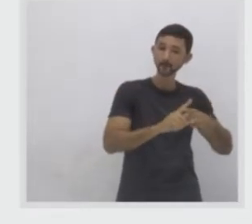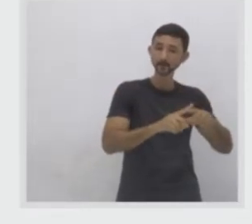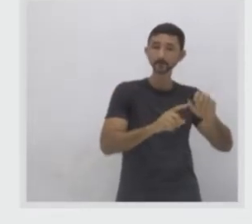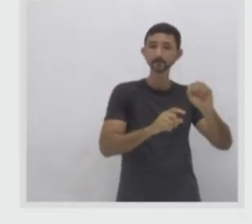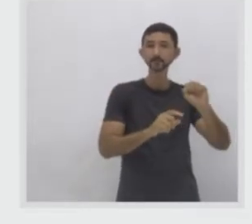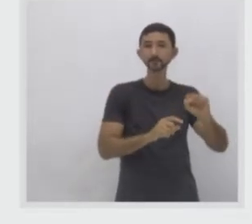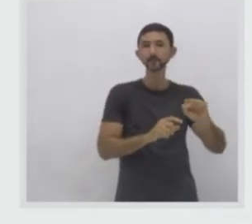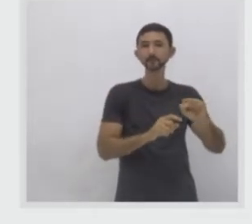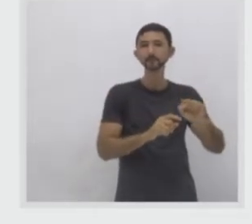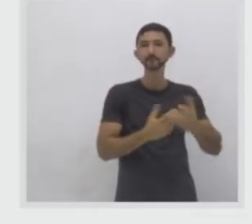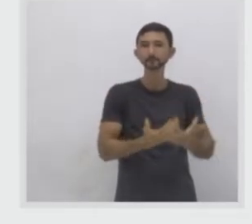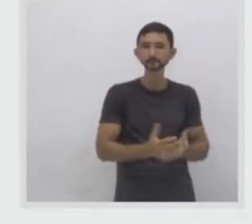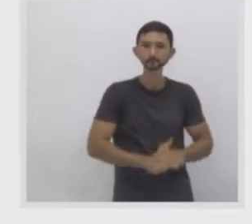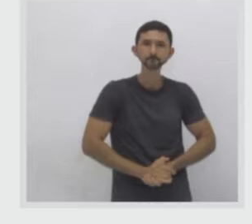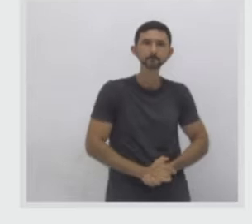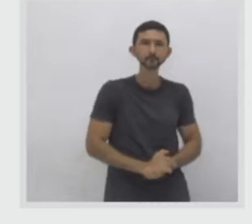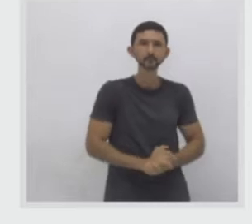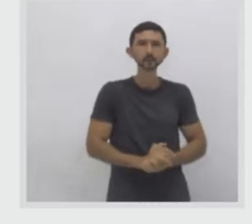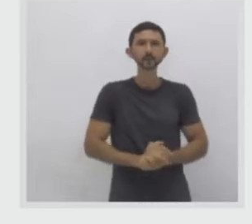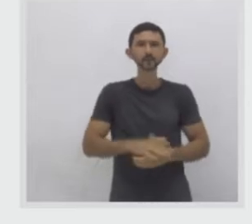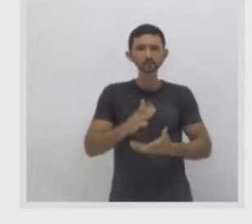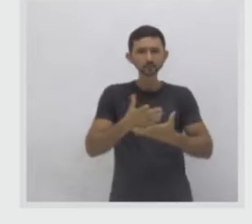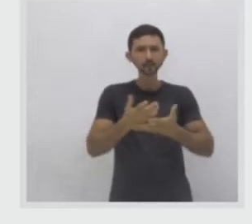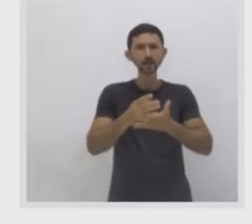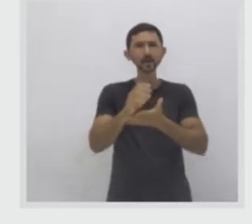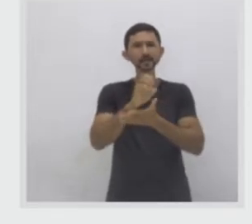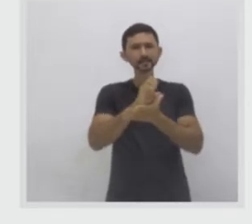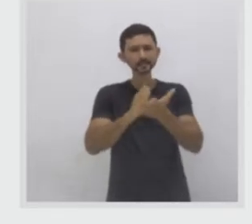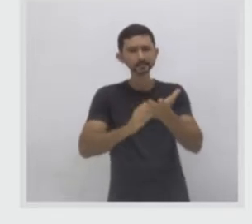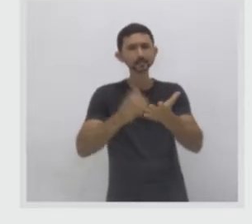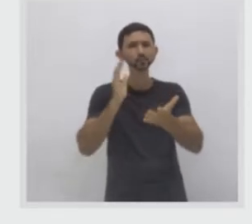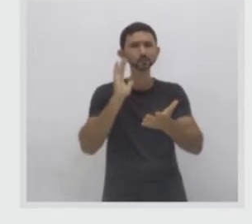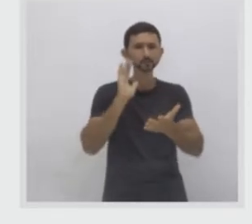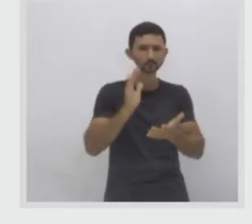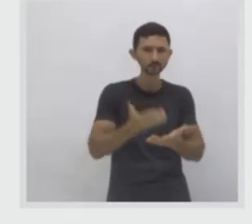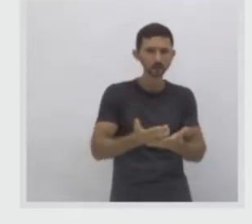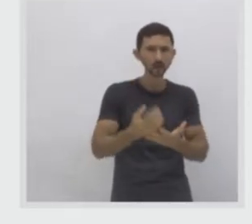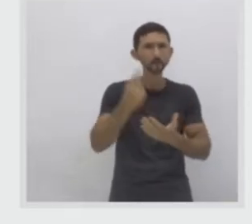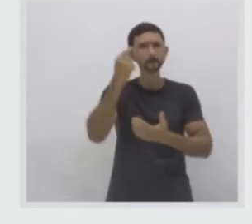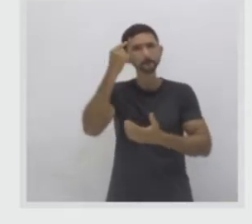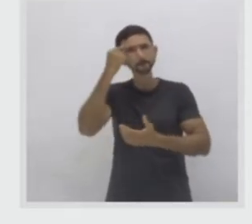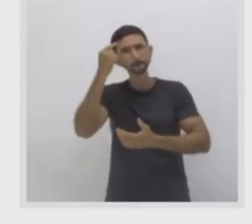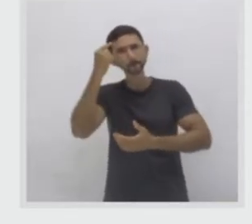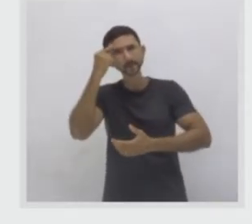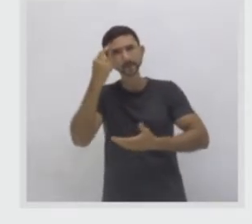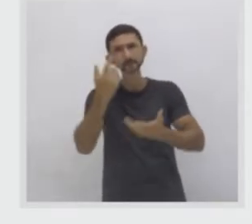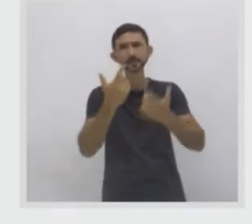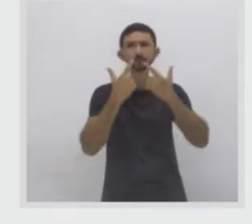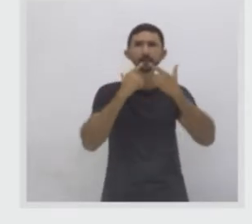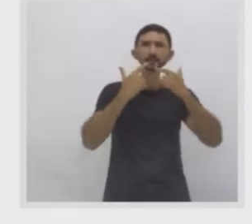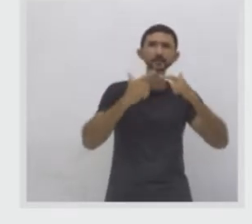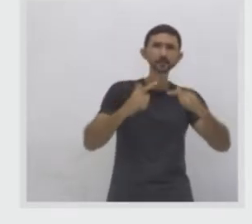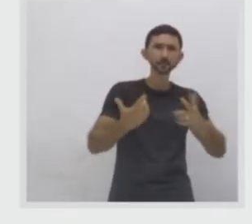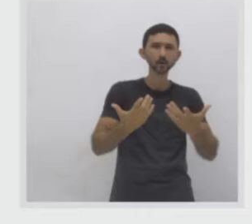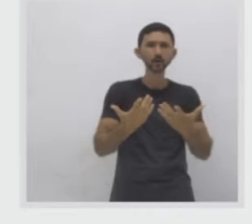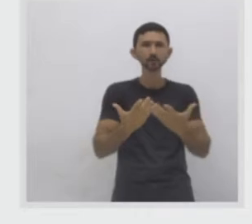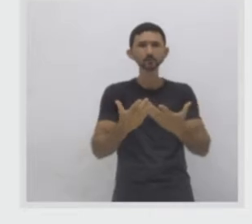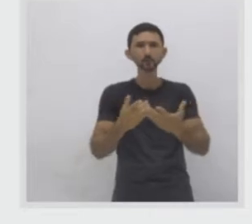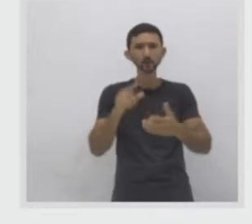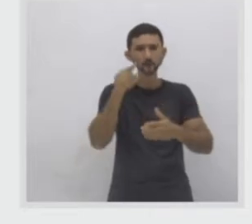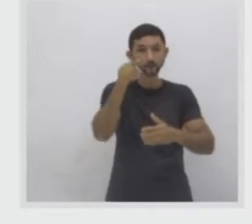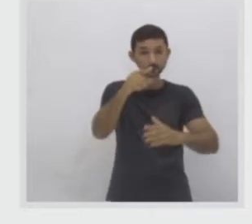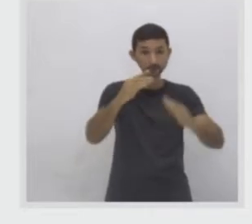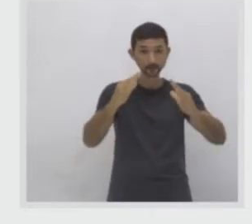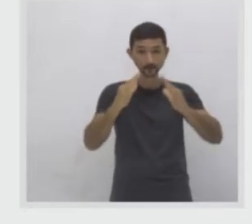Nossa, nós já fizemos todos esses exercícios, já refletimos sobre essa linguagem. Agora você que está aí na